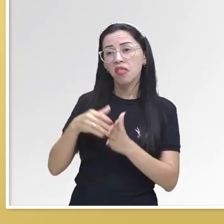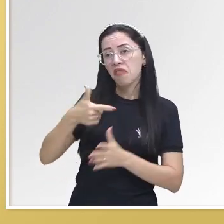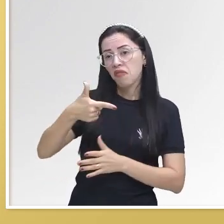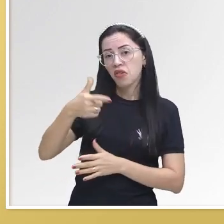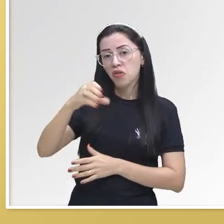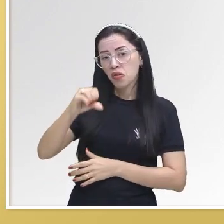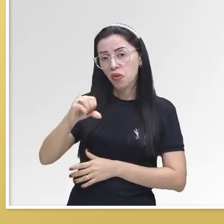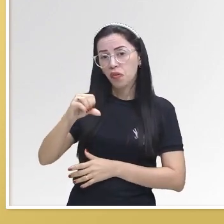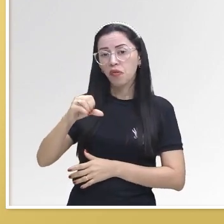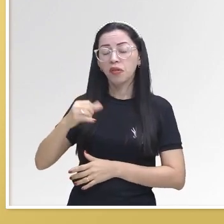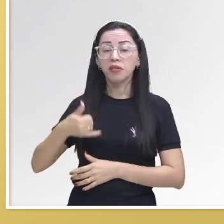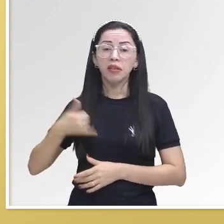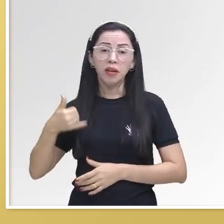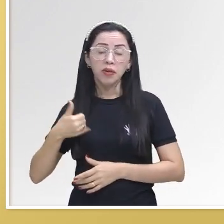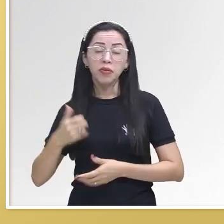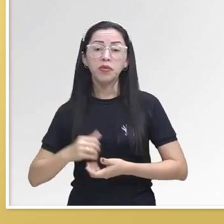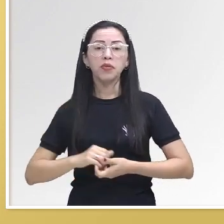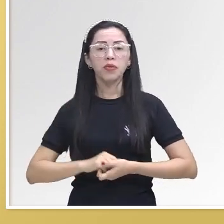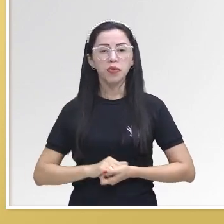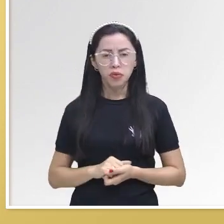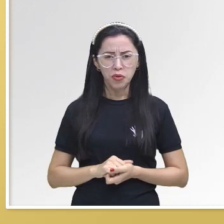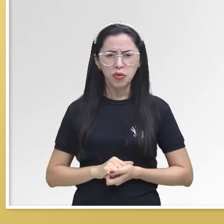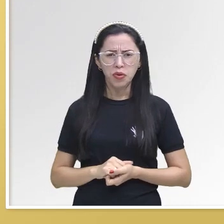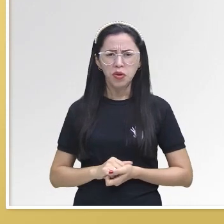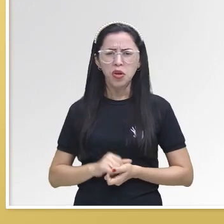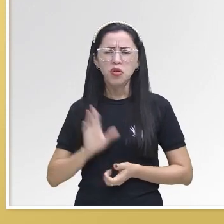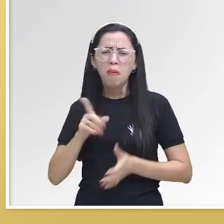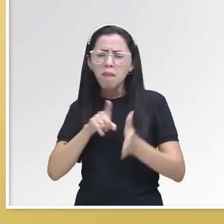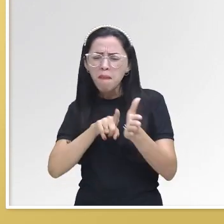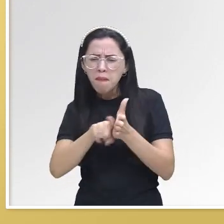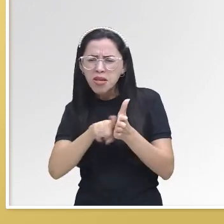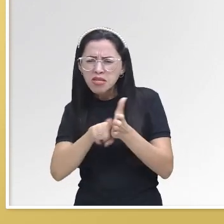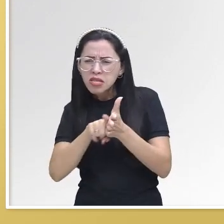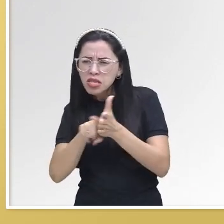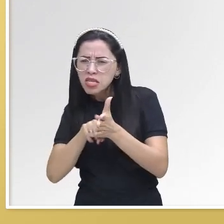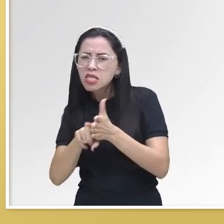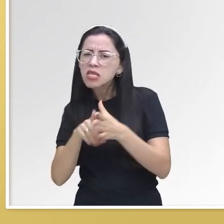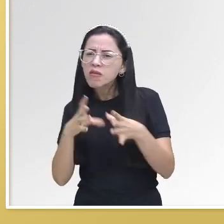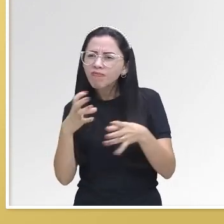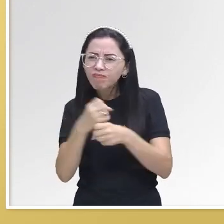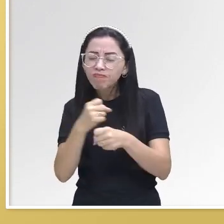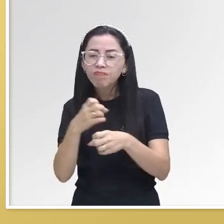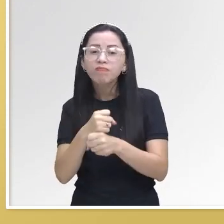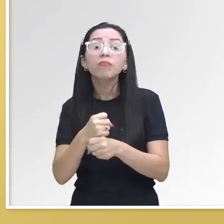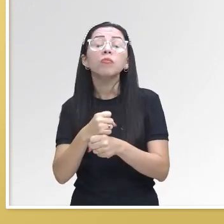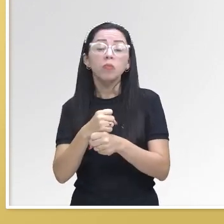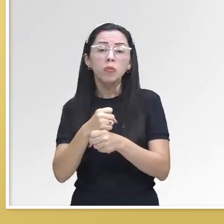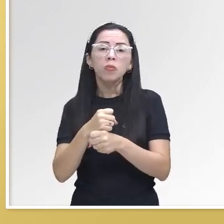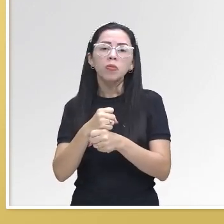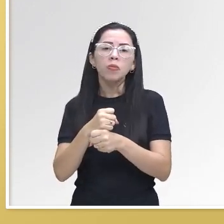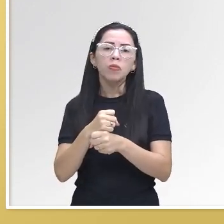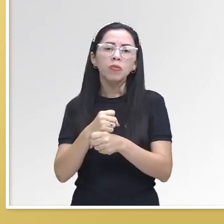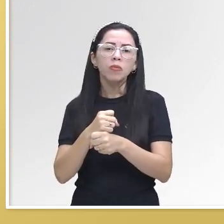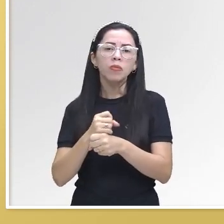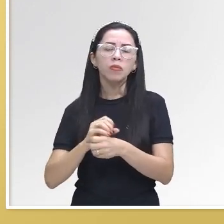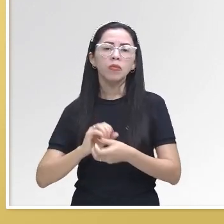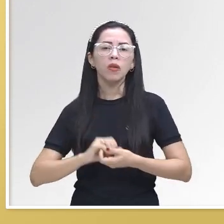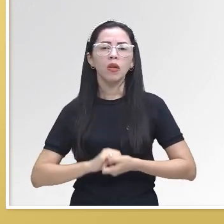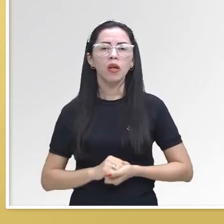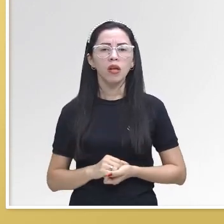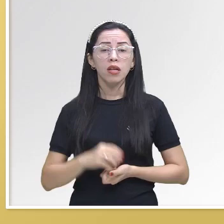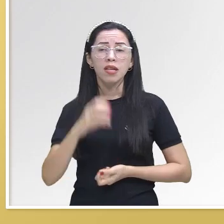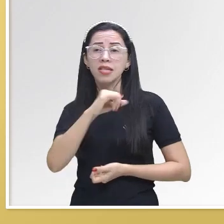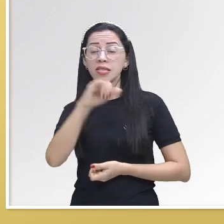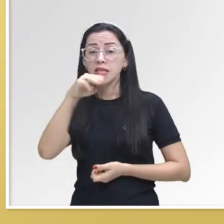anos. Segundo os dados mais recentes, lá do Conselho Indigenista Missionário, o CIMI, essa